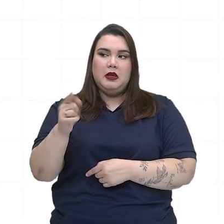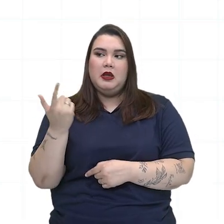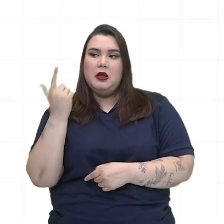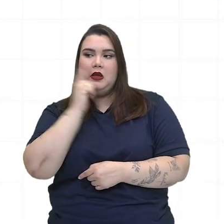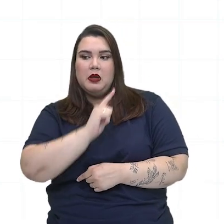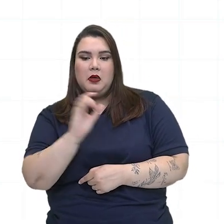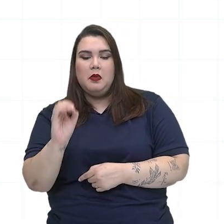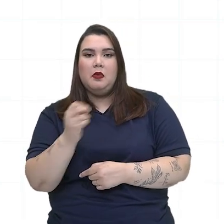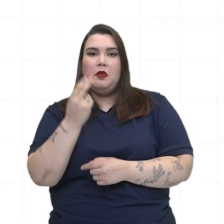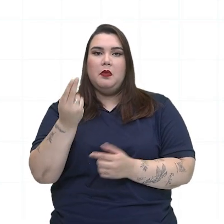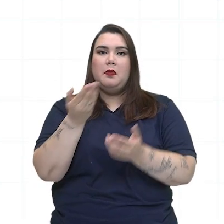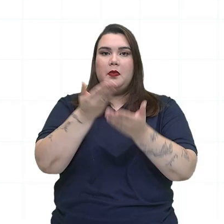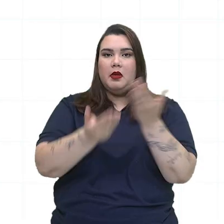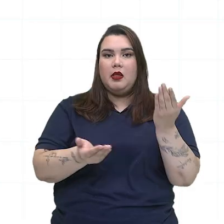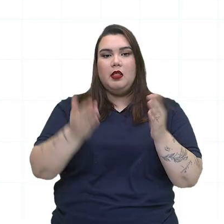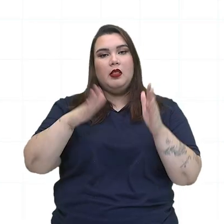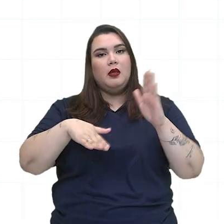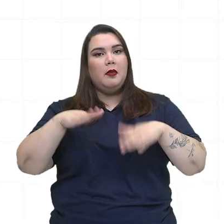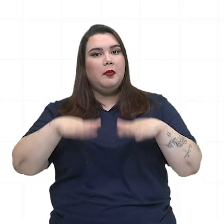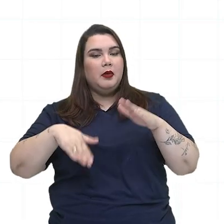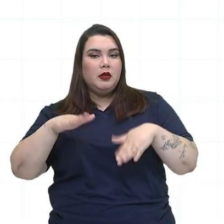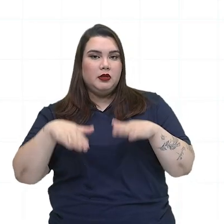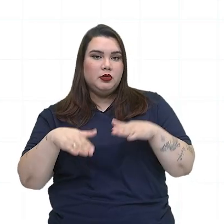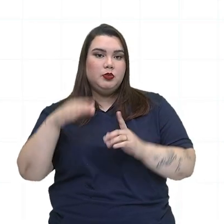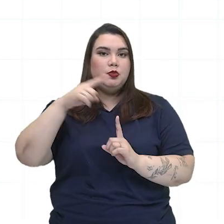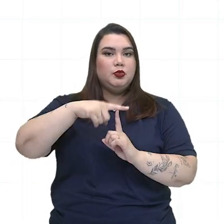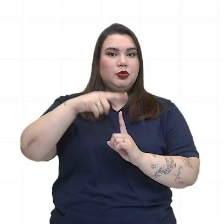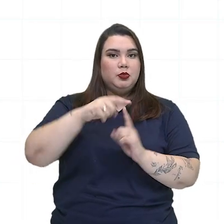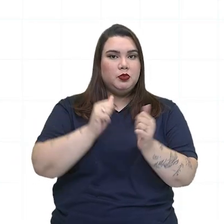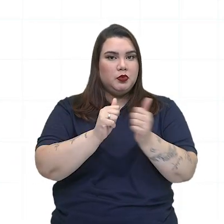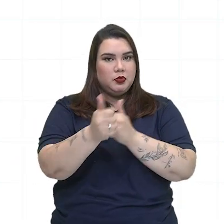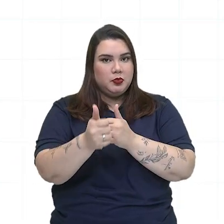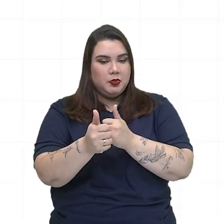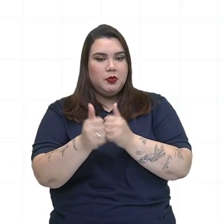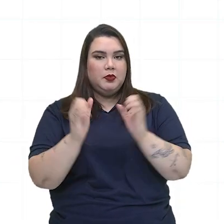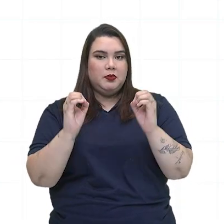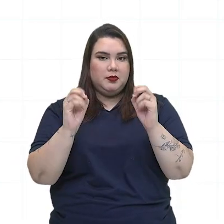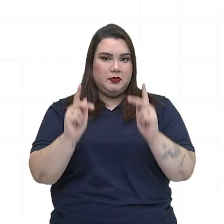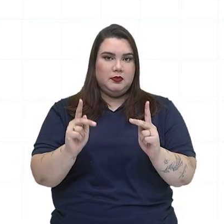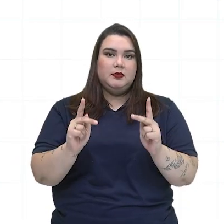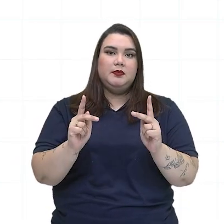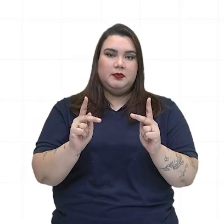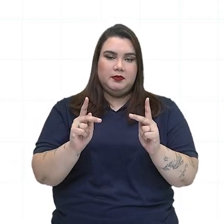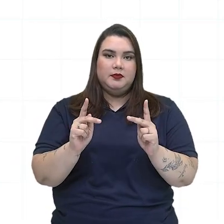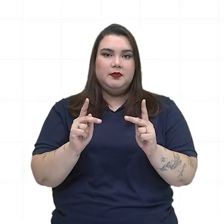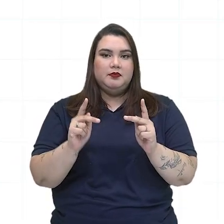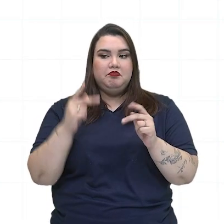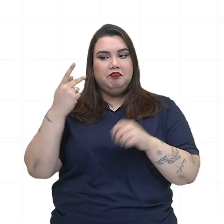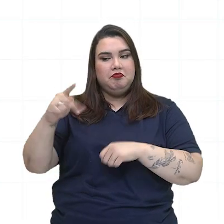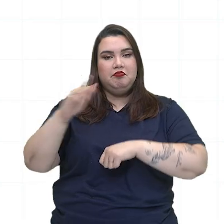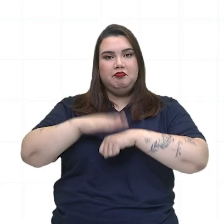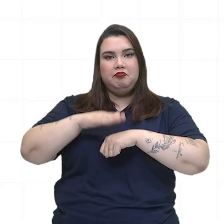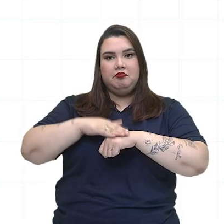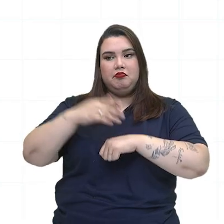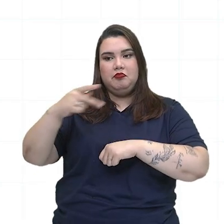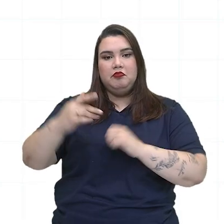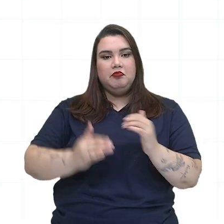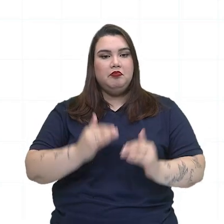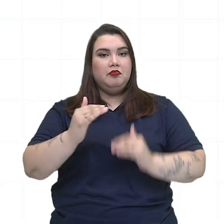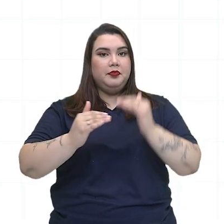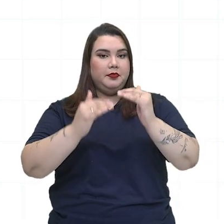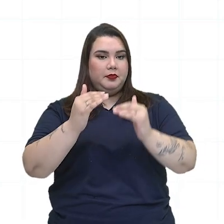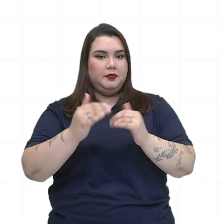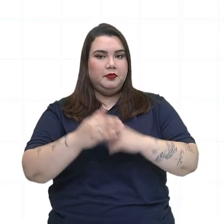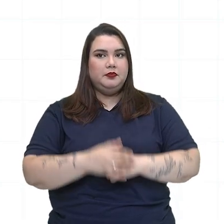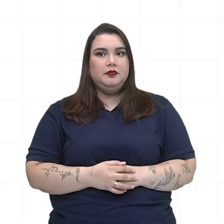ali da modalidade, tá bom? Então, depende somente dele e do seu desempenho. Outra